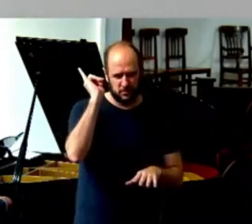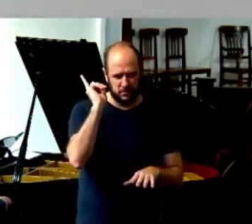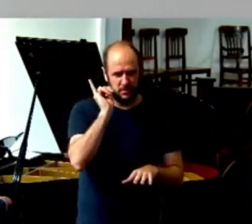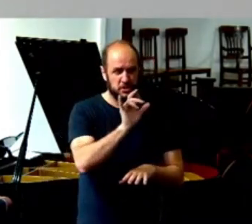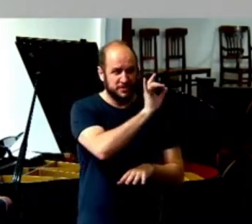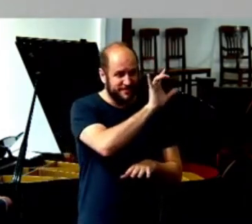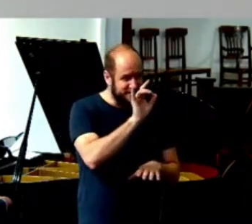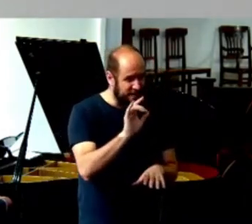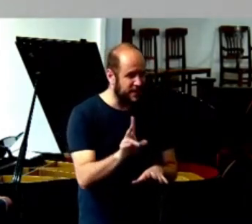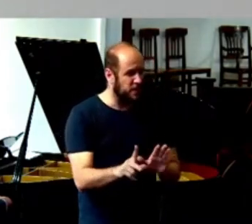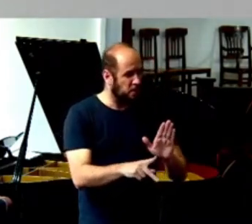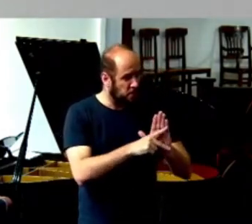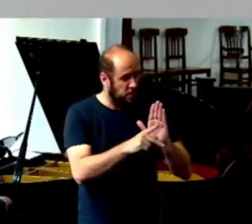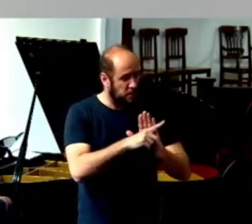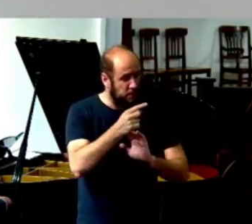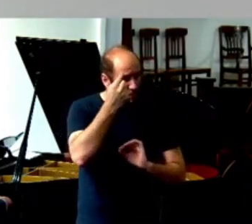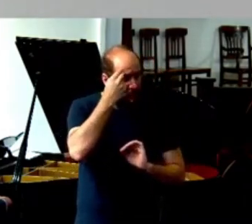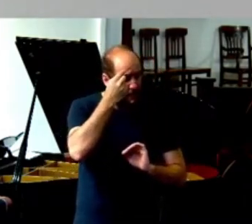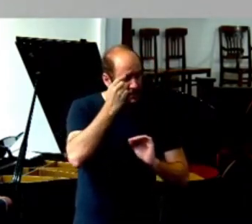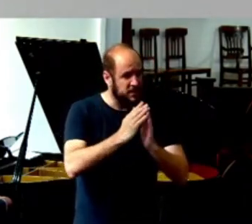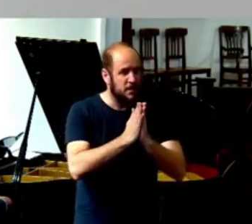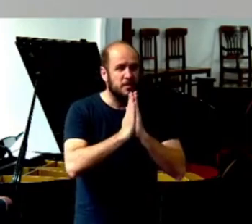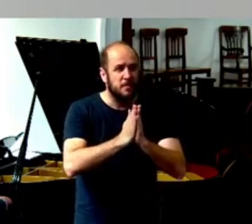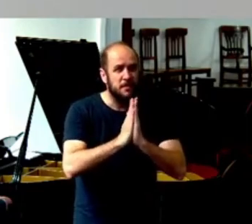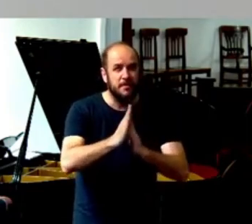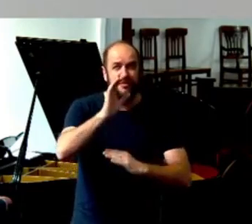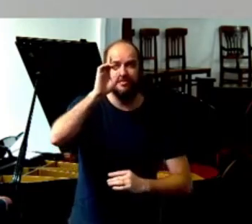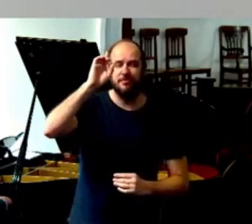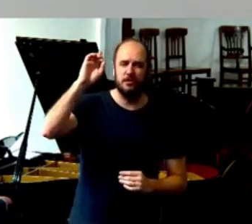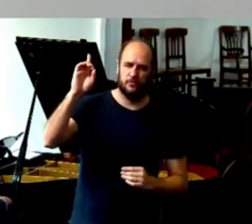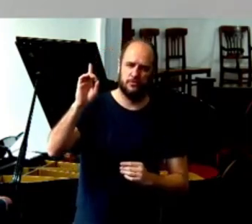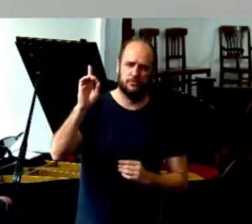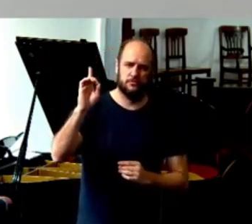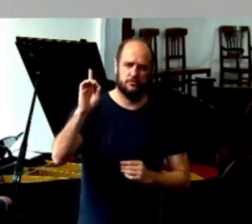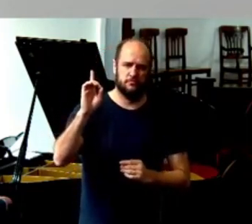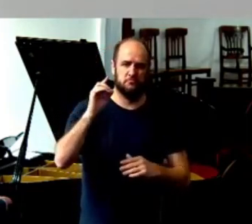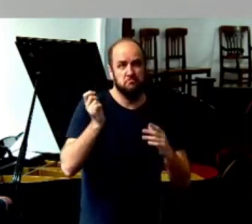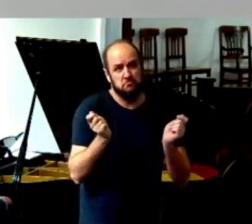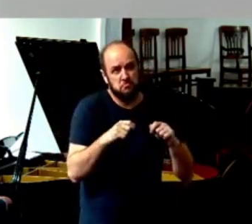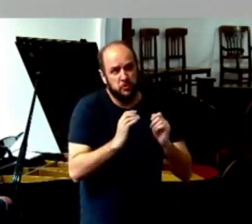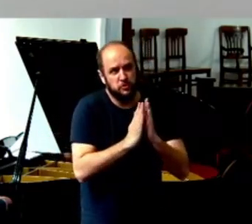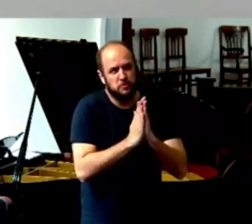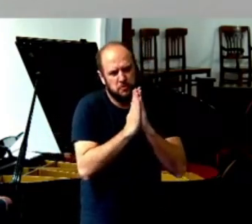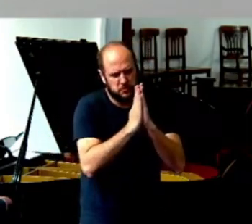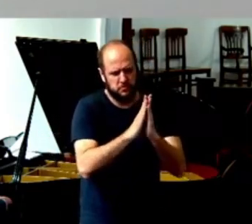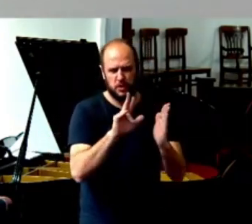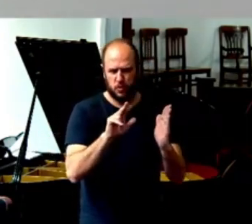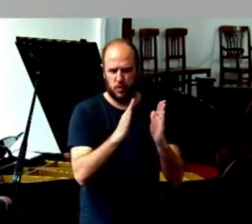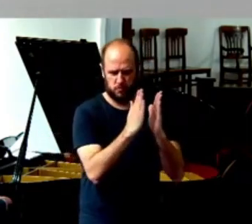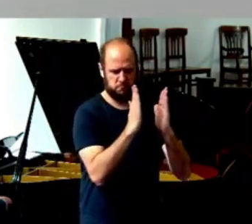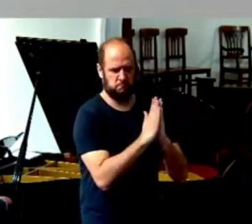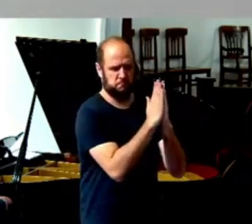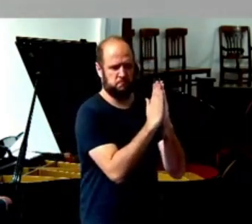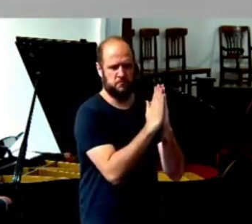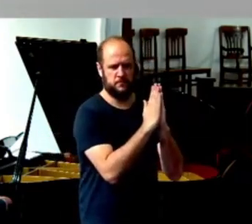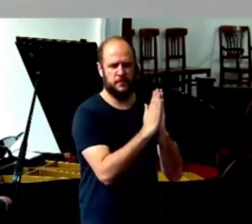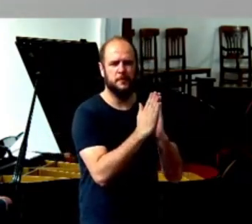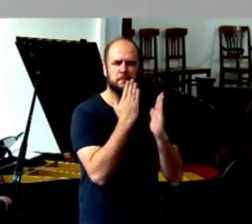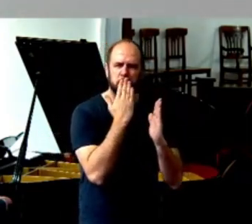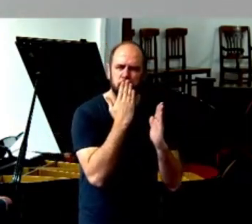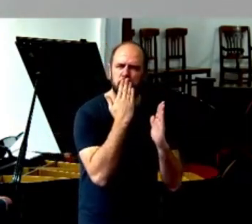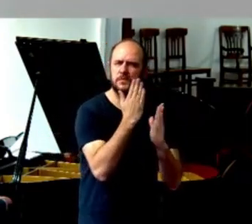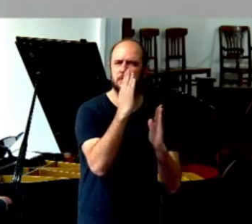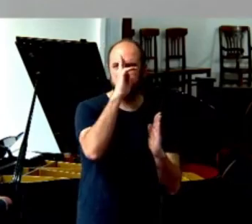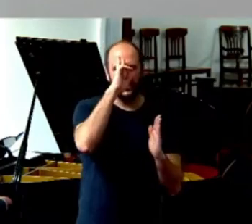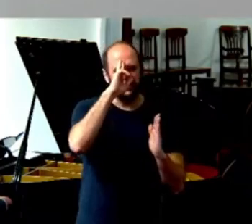seu desenho, estar sempre orando a Deus, talvez com as mãozinhas juntas dessa forma, pedindo